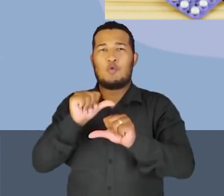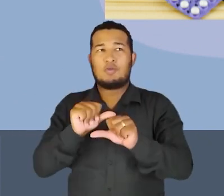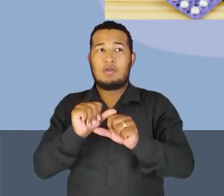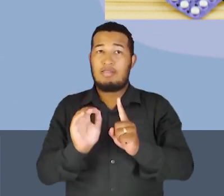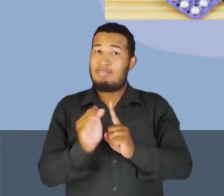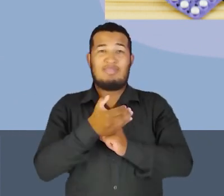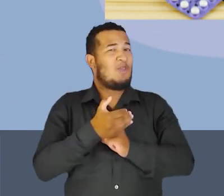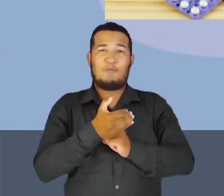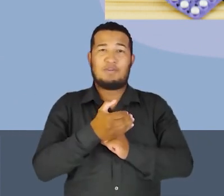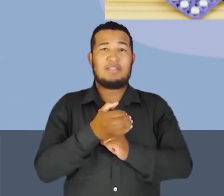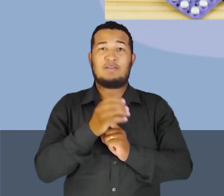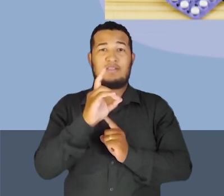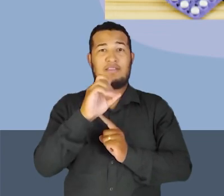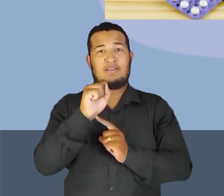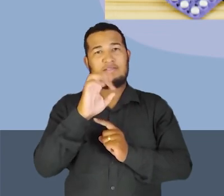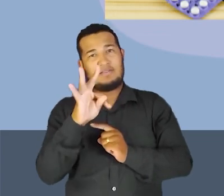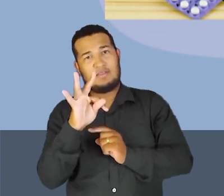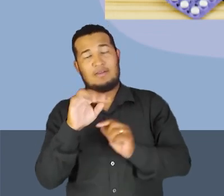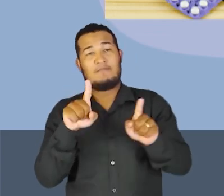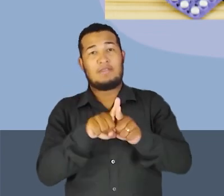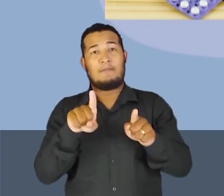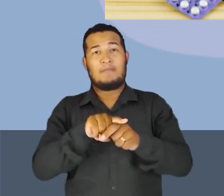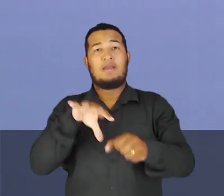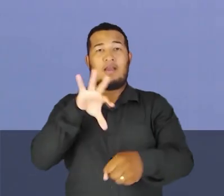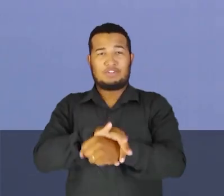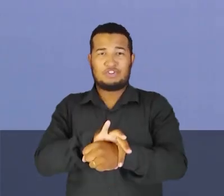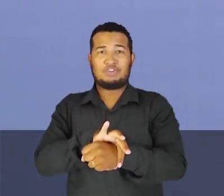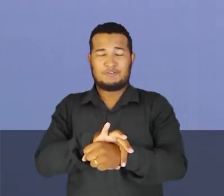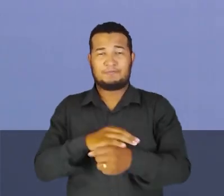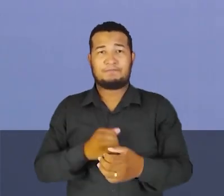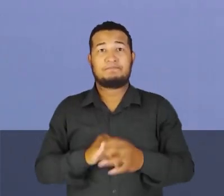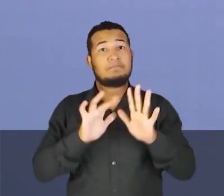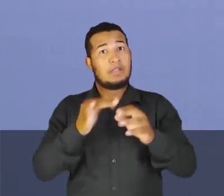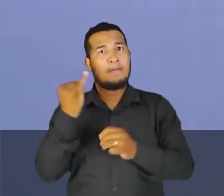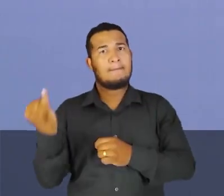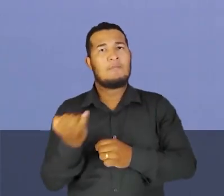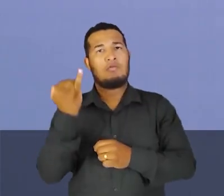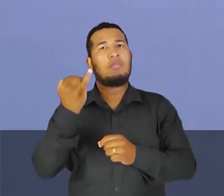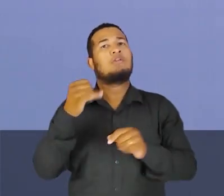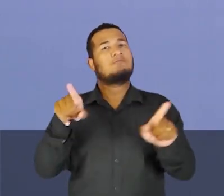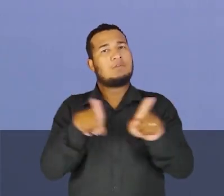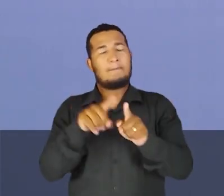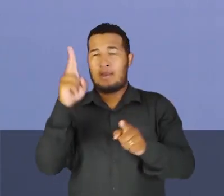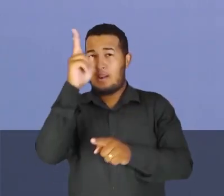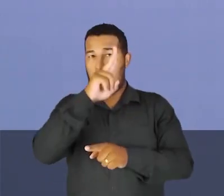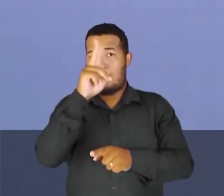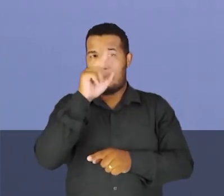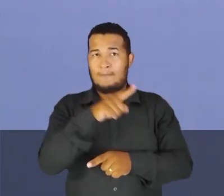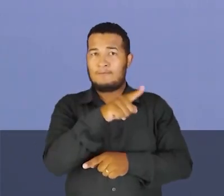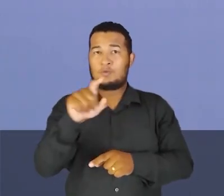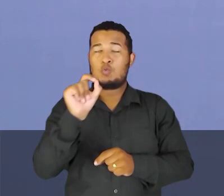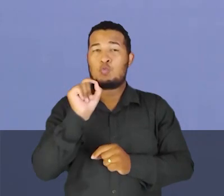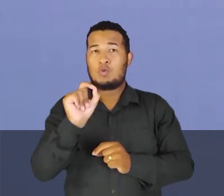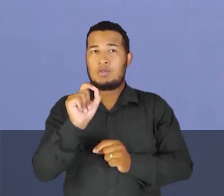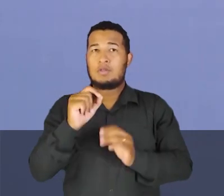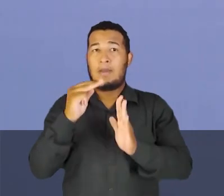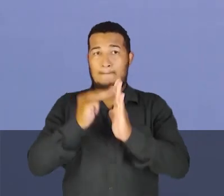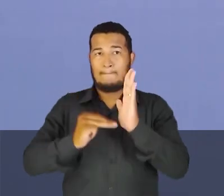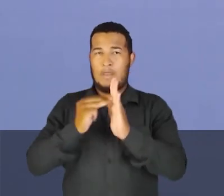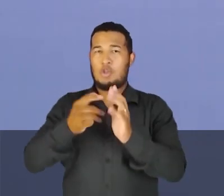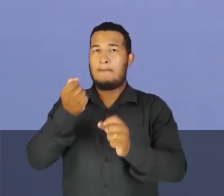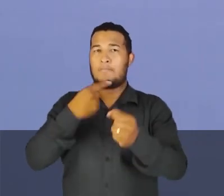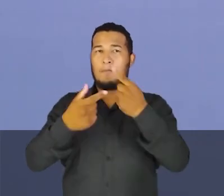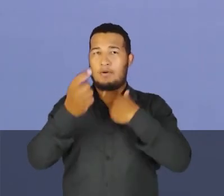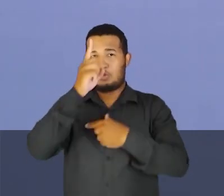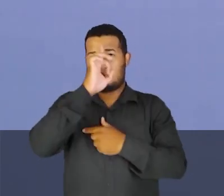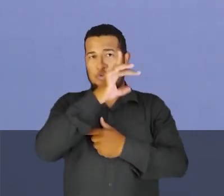protege contra as DSTs e AIDS. Uma coisa muito importante que deve ser lembrada é que esse método, a pílula anticoncepcional,